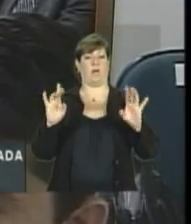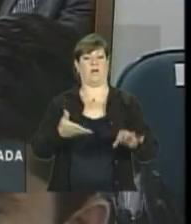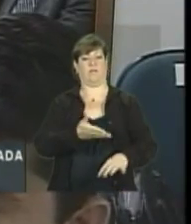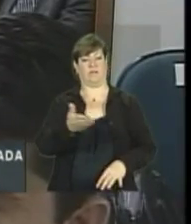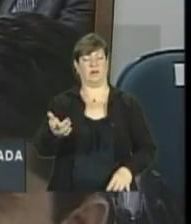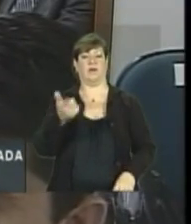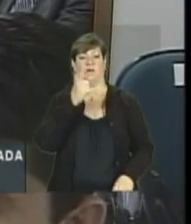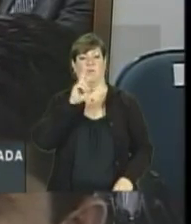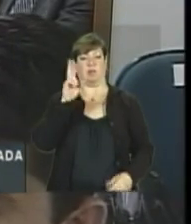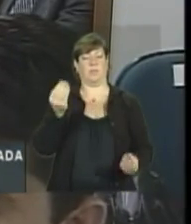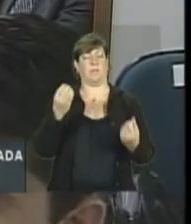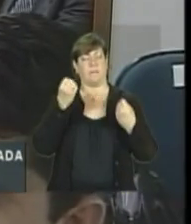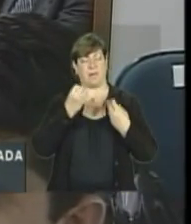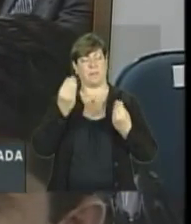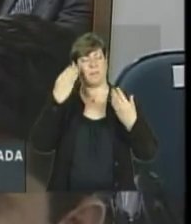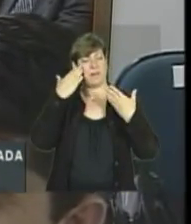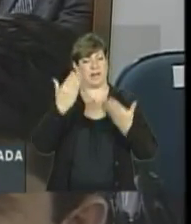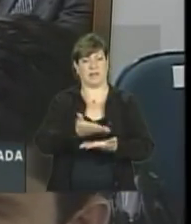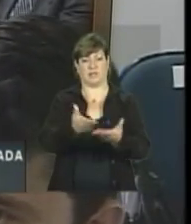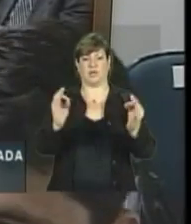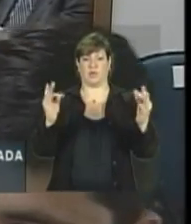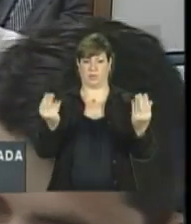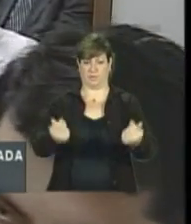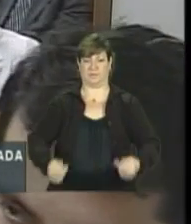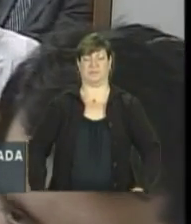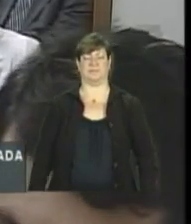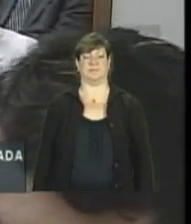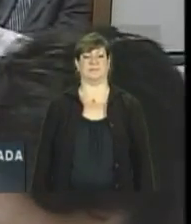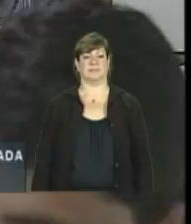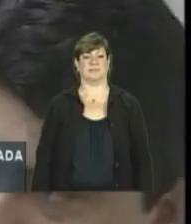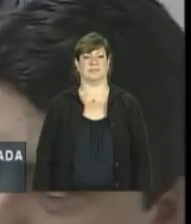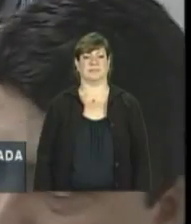essa que vocês representam muito bem. Muito obrigado a todos.